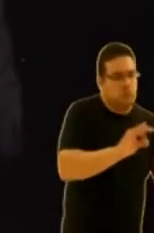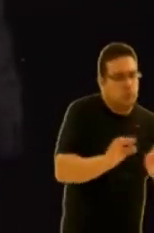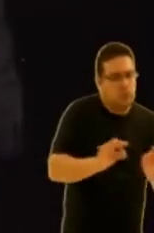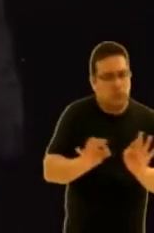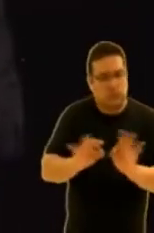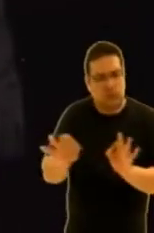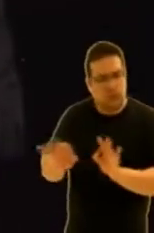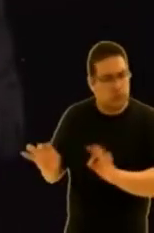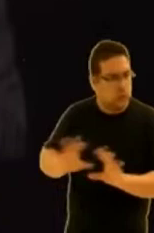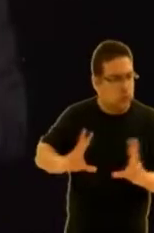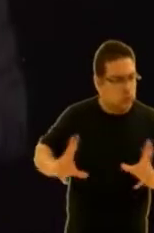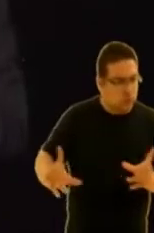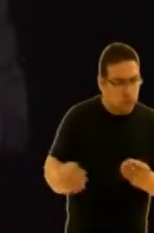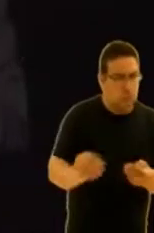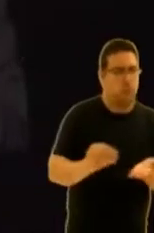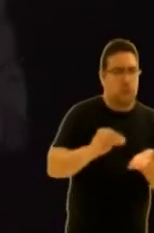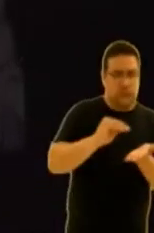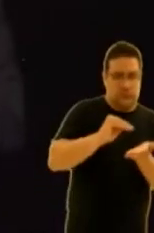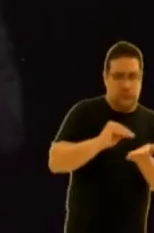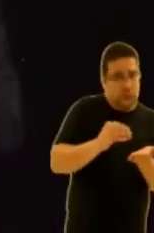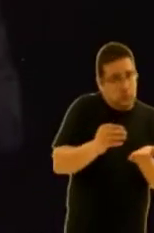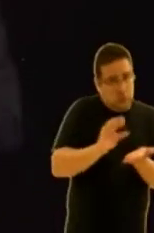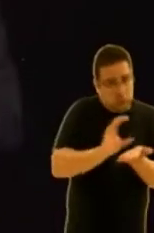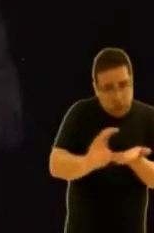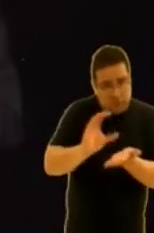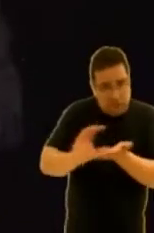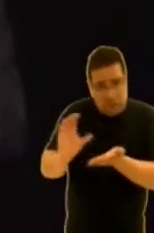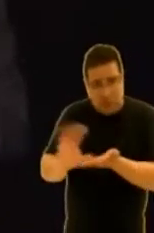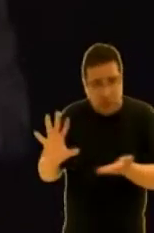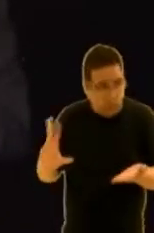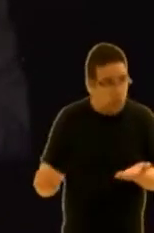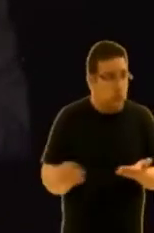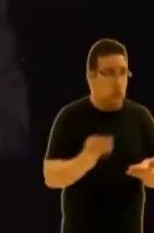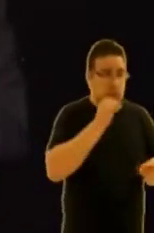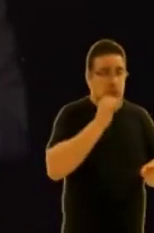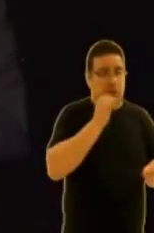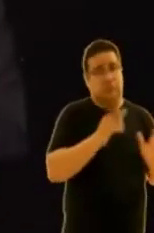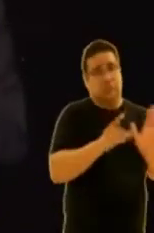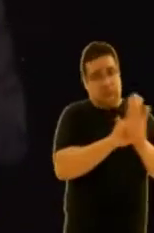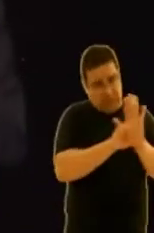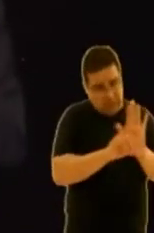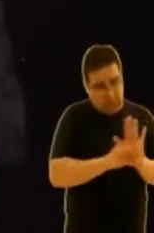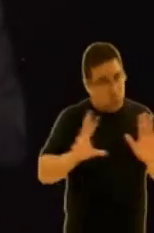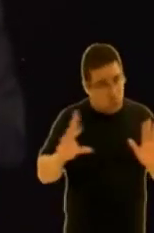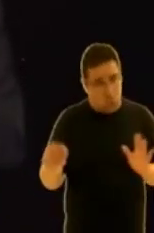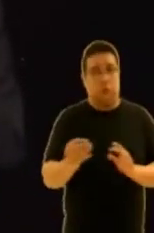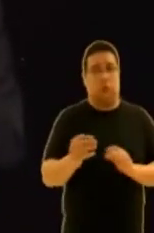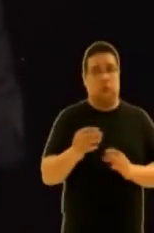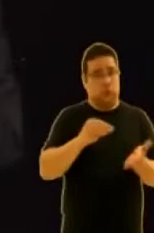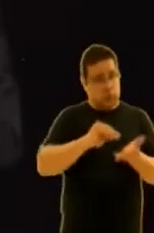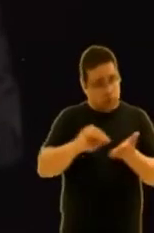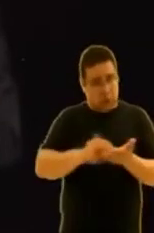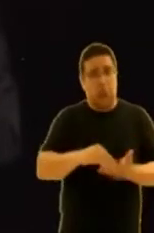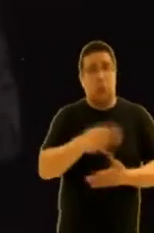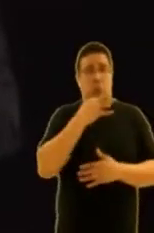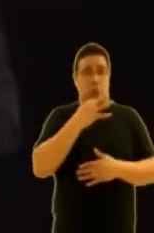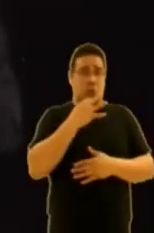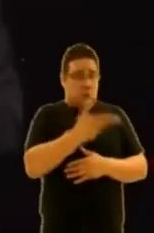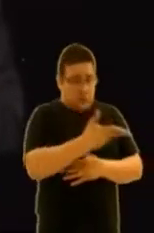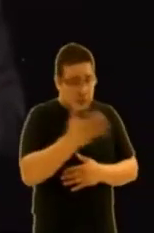pelo fundo. São elas todas de conhecimento dos secretários, mas vou